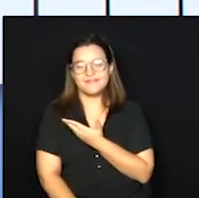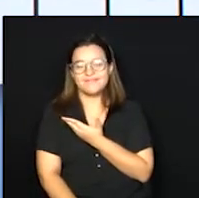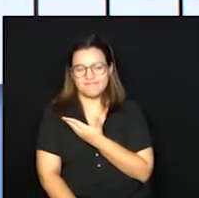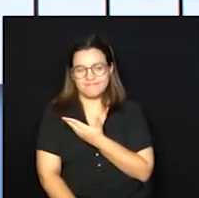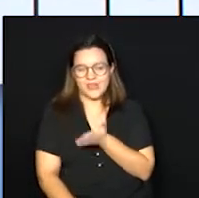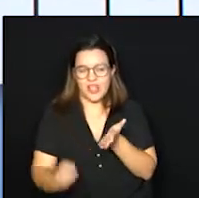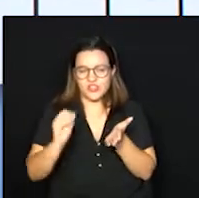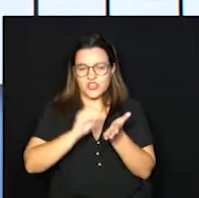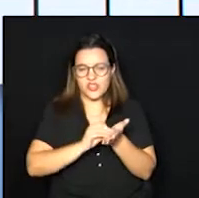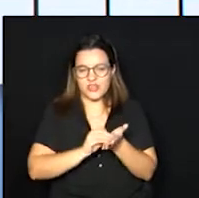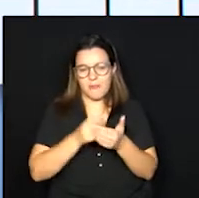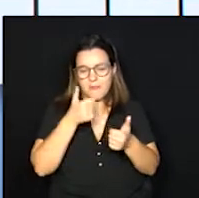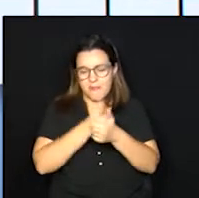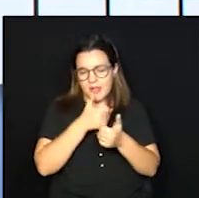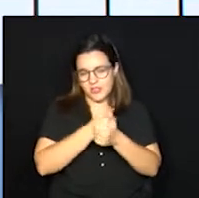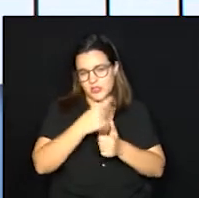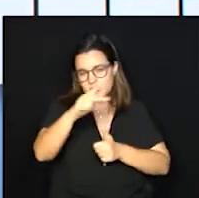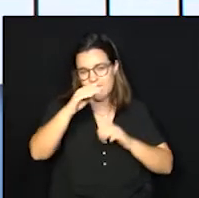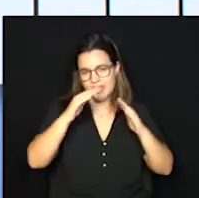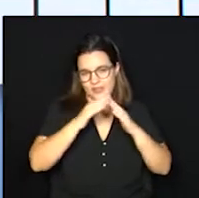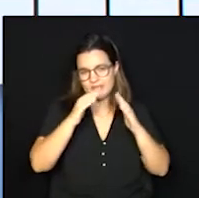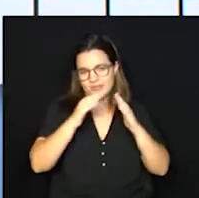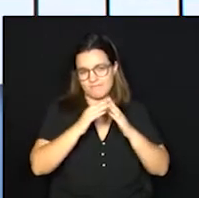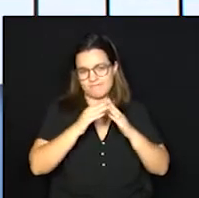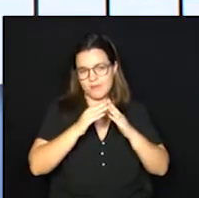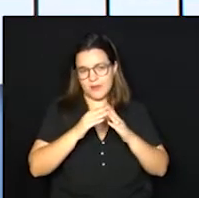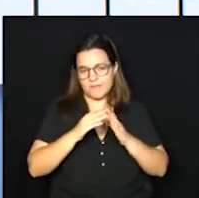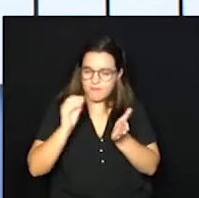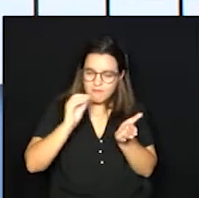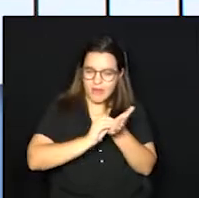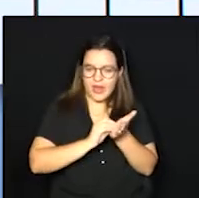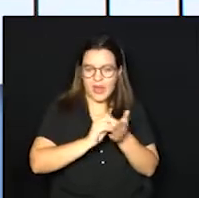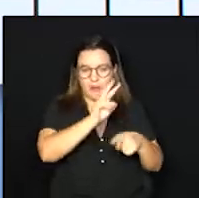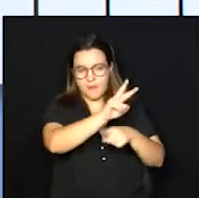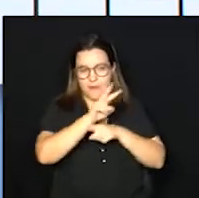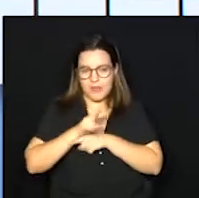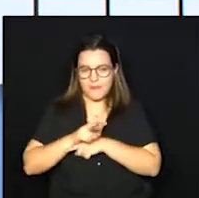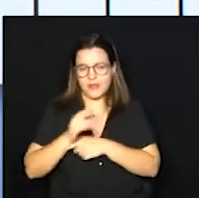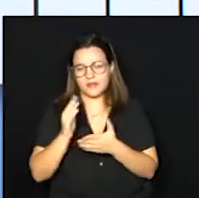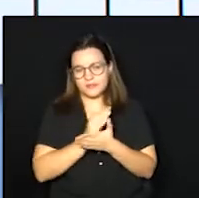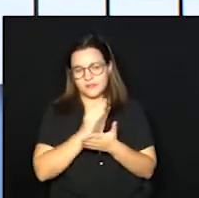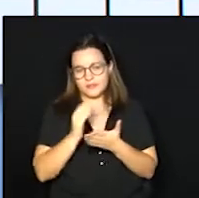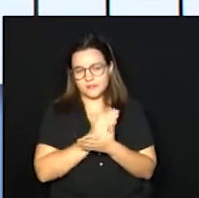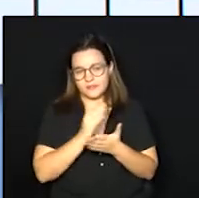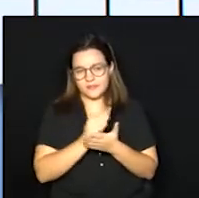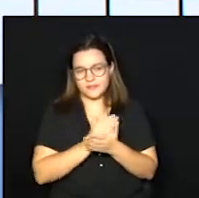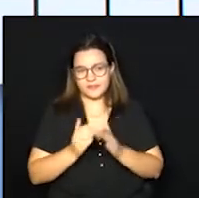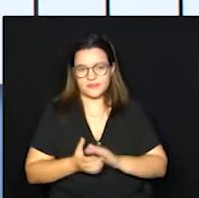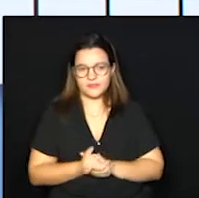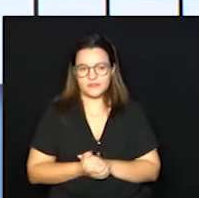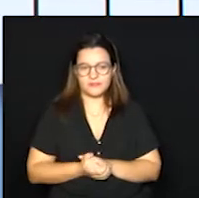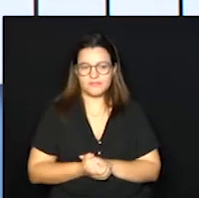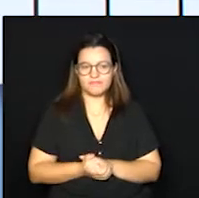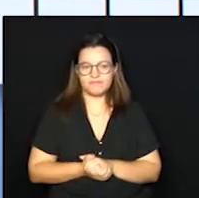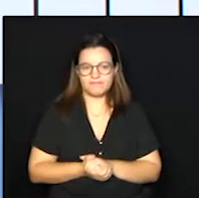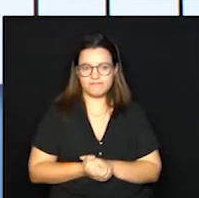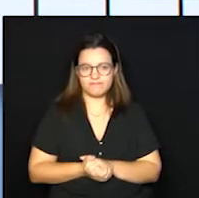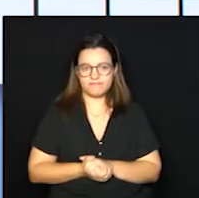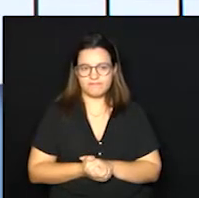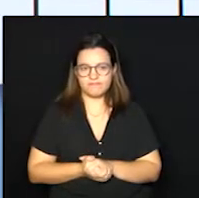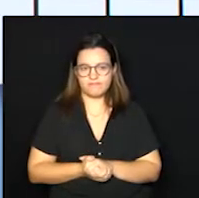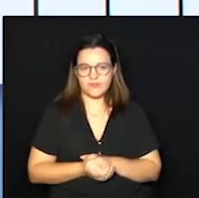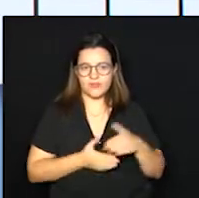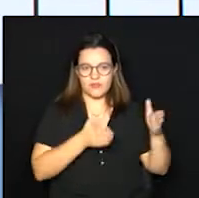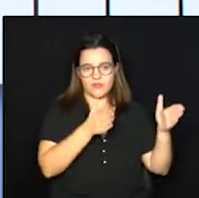e vê aí a biblioteca mais perto da sua casa para agendar o empréstimo de livros. Então, a fase 1, que é que